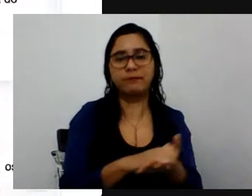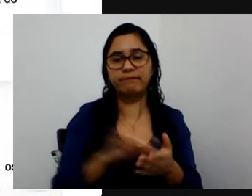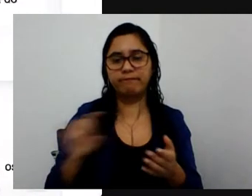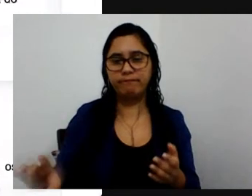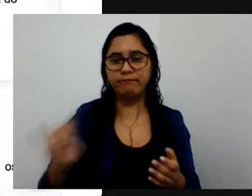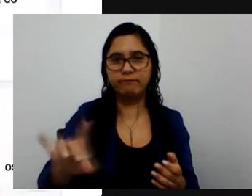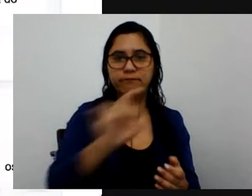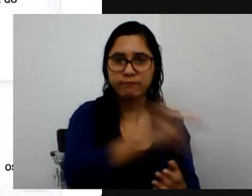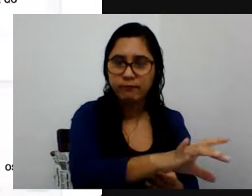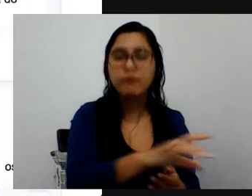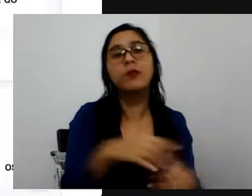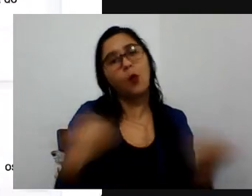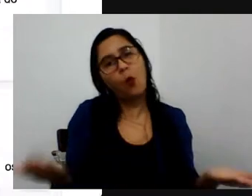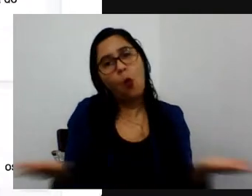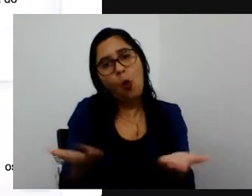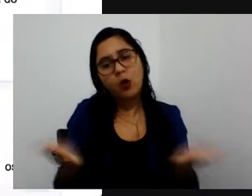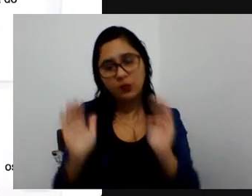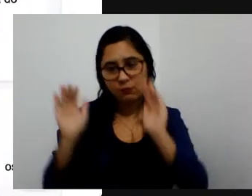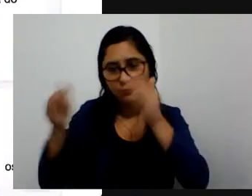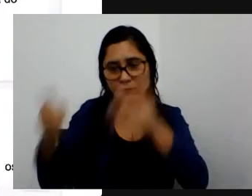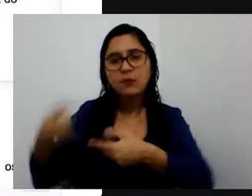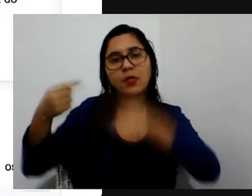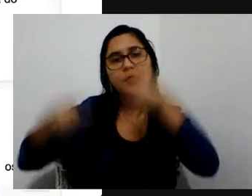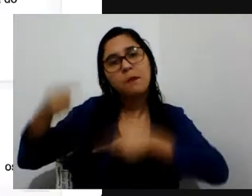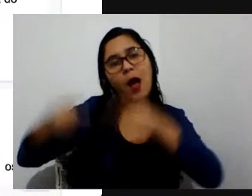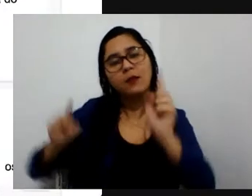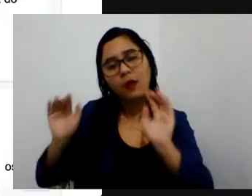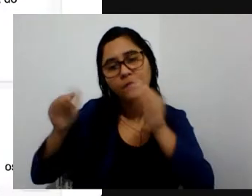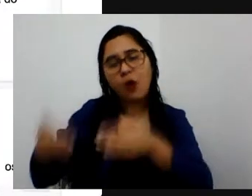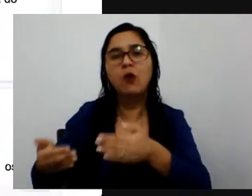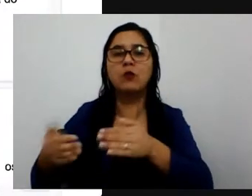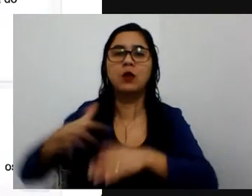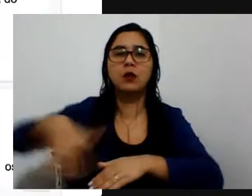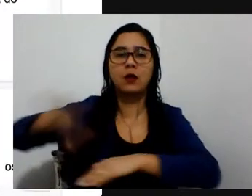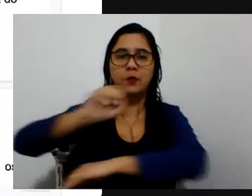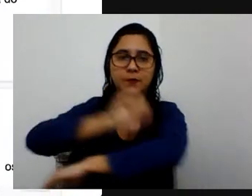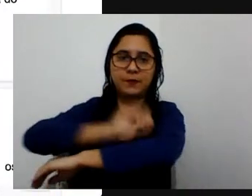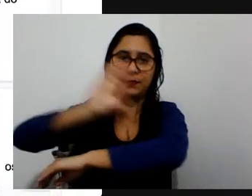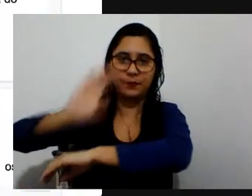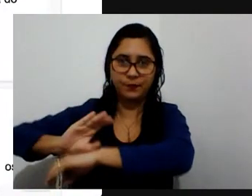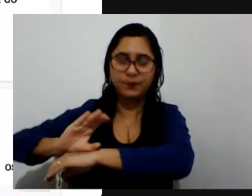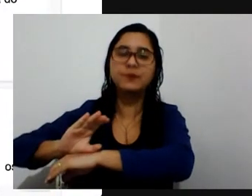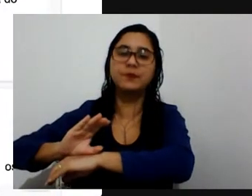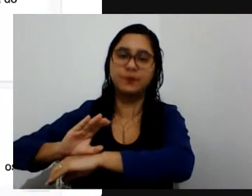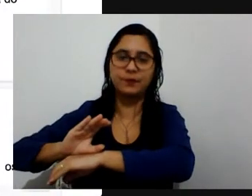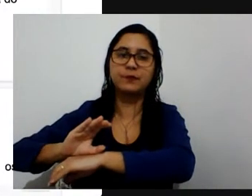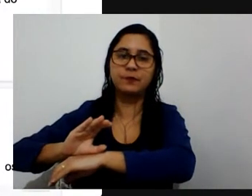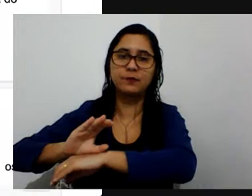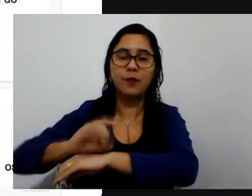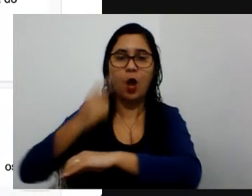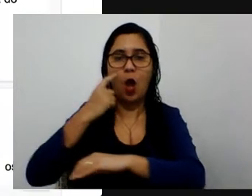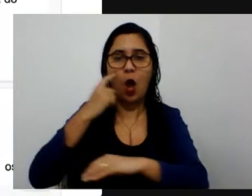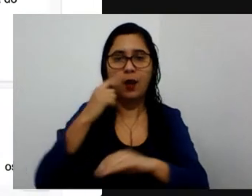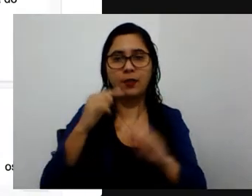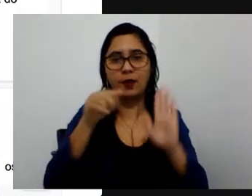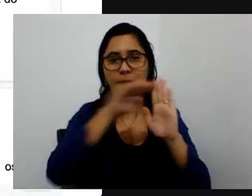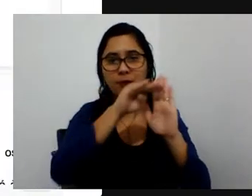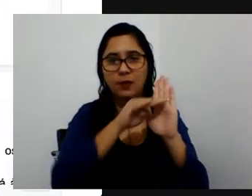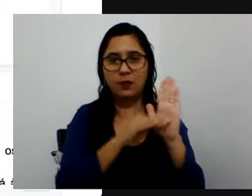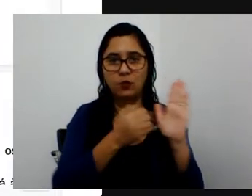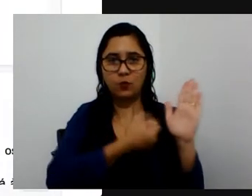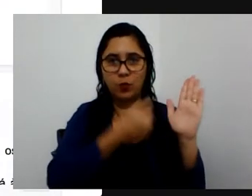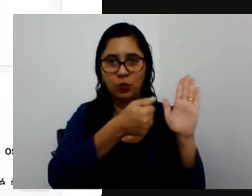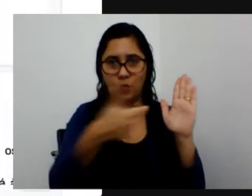designação no debate de hoje como um debate direcionado ao campus de São Carlos, conferir o item 12 do mesmo